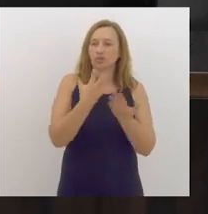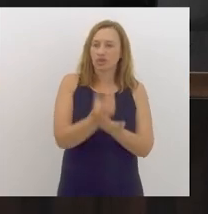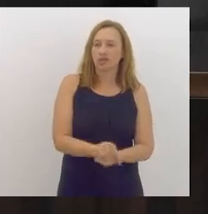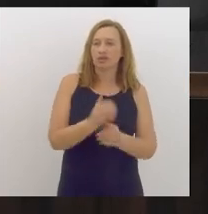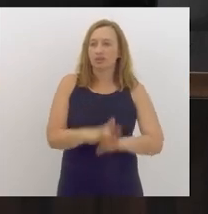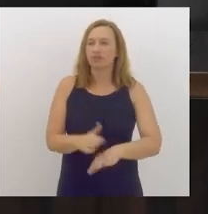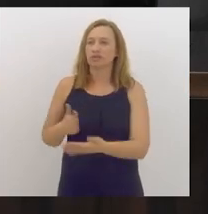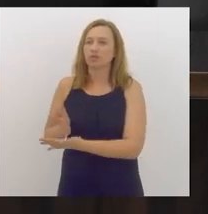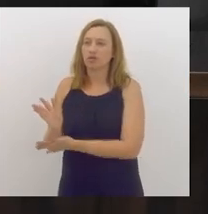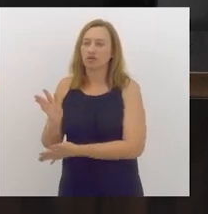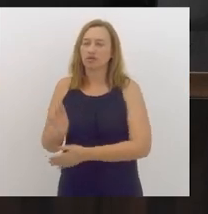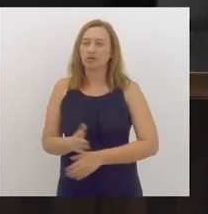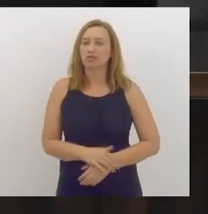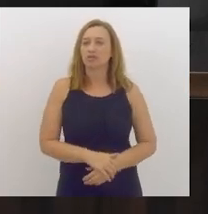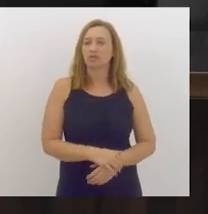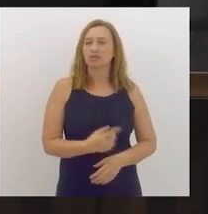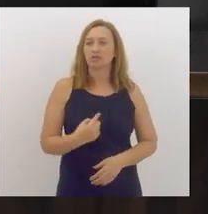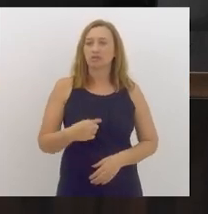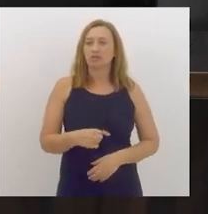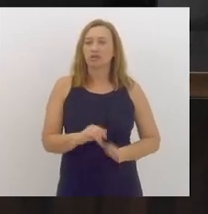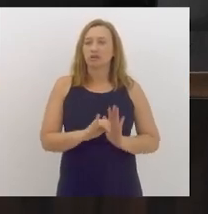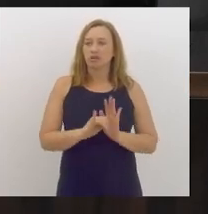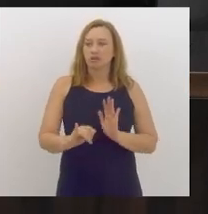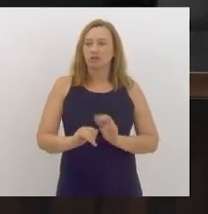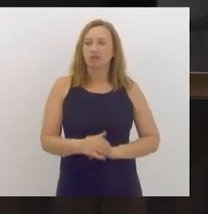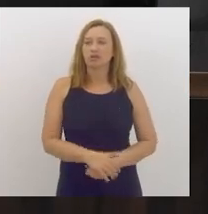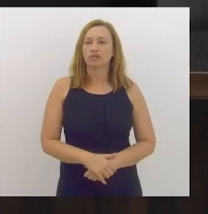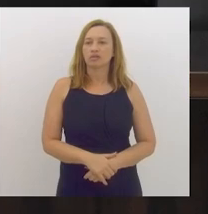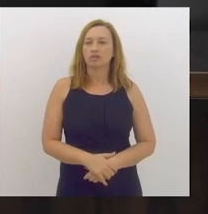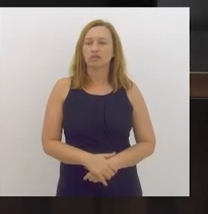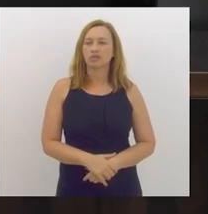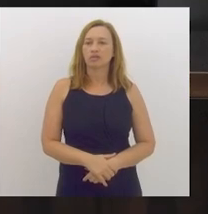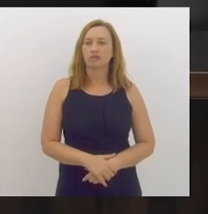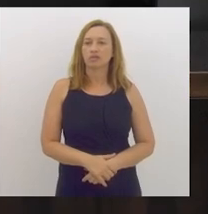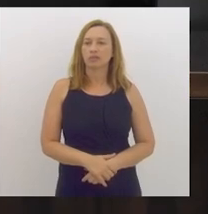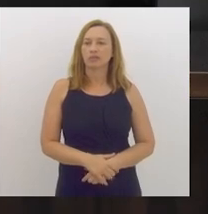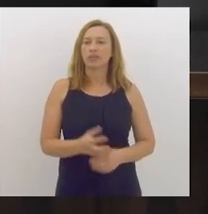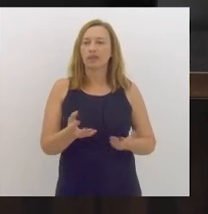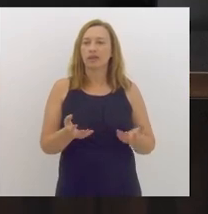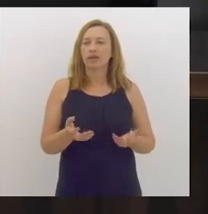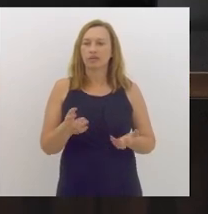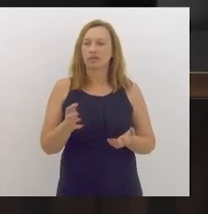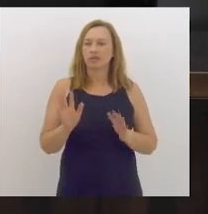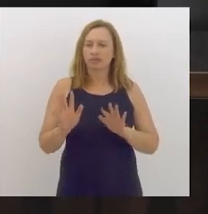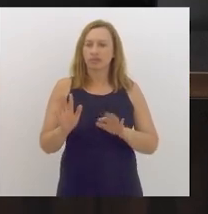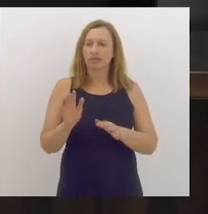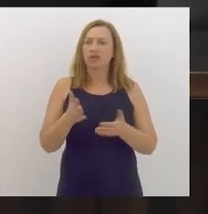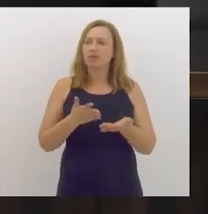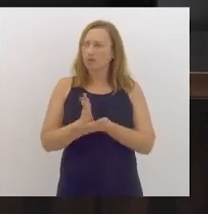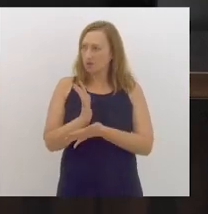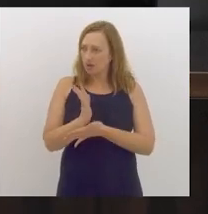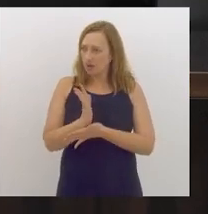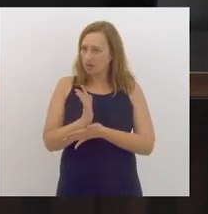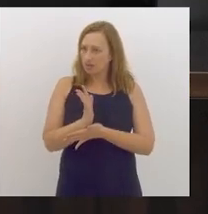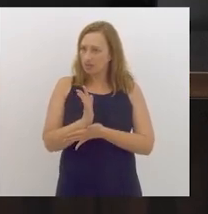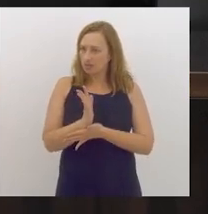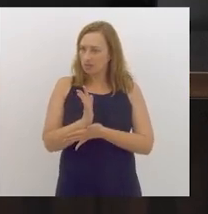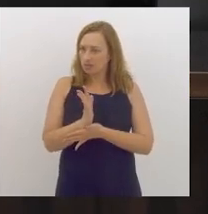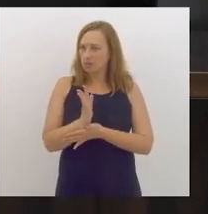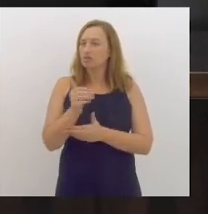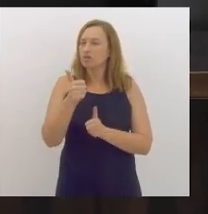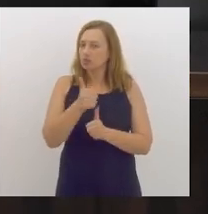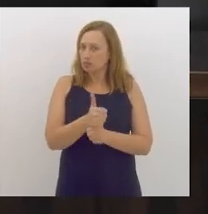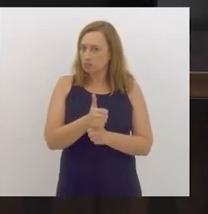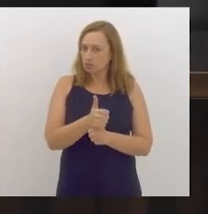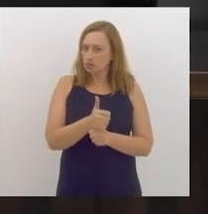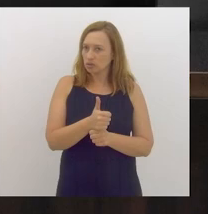permaneçam como estão aprovados, vai a autógrafo. Para declaração de voto, presidente. Está aprovado o